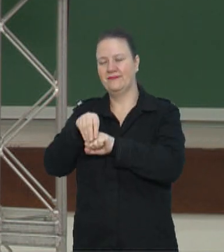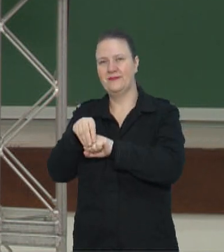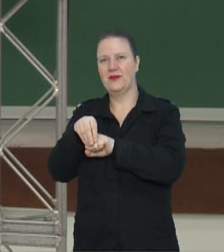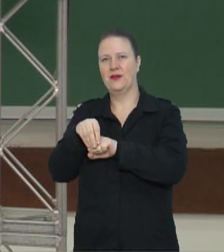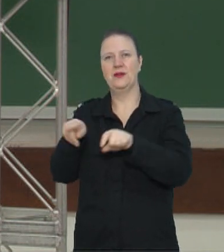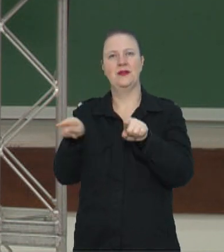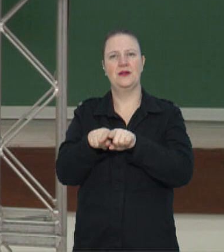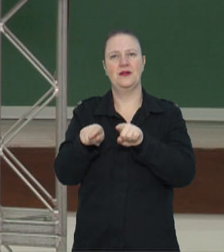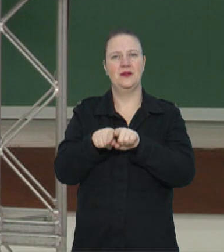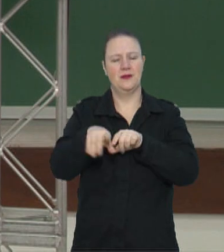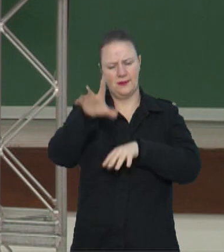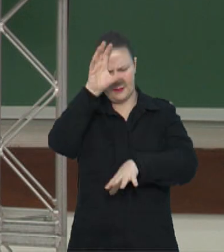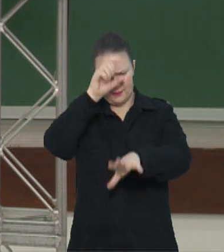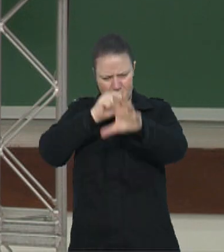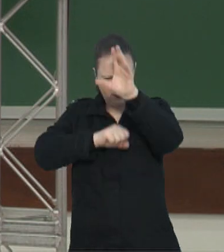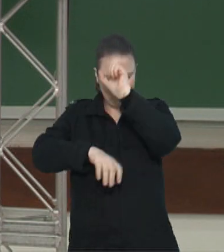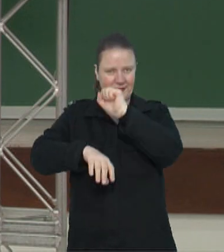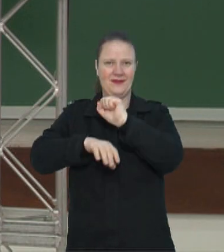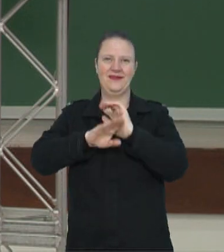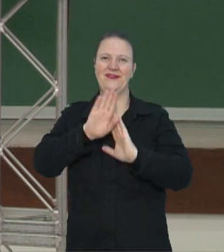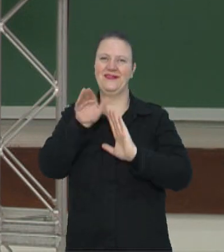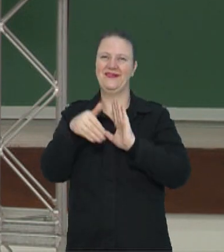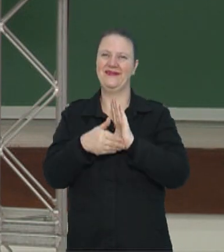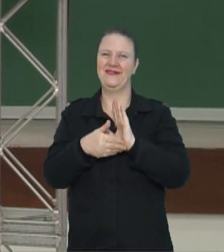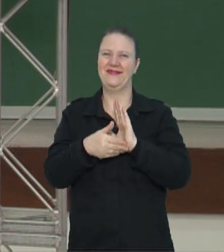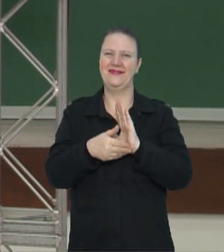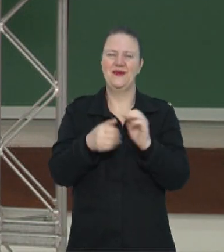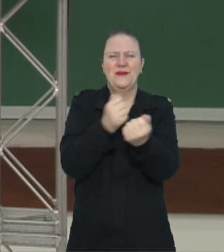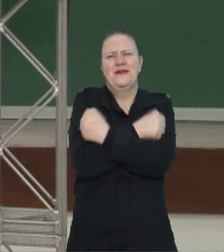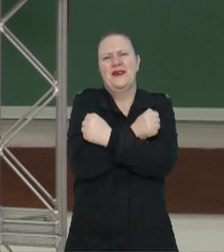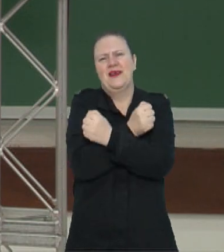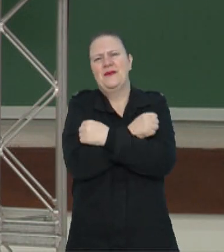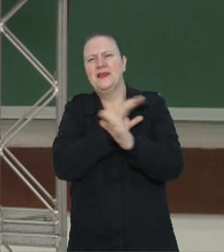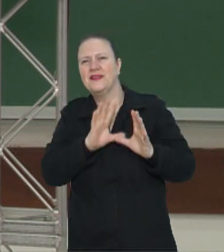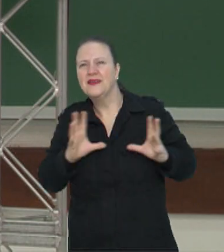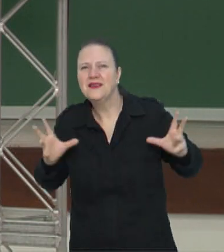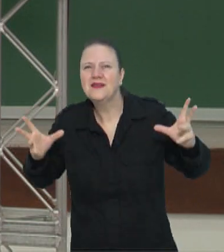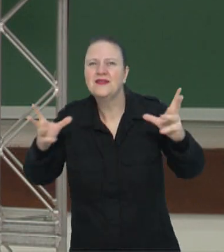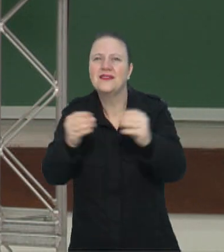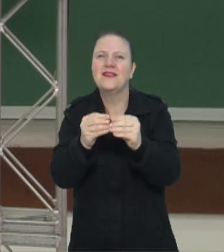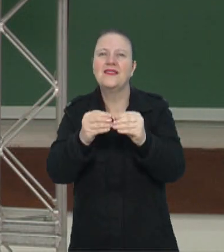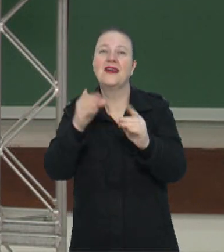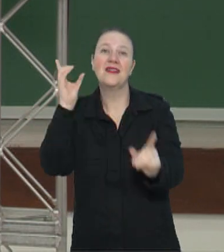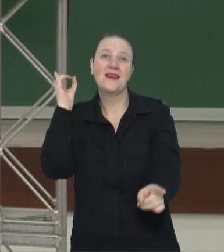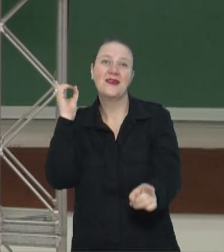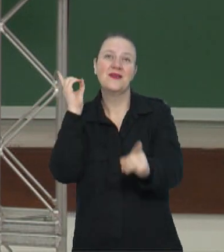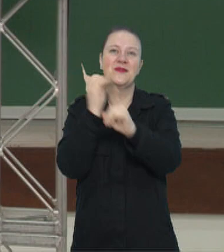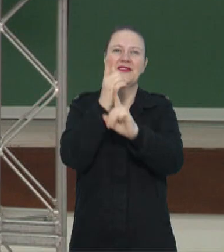aprendizado que vocês estão construindo. Certo? Um abraço a todos e até a próxima aula.